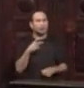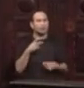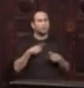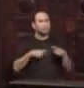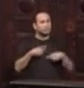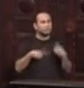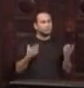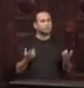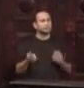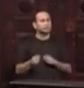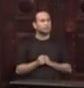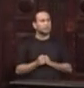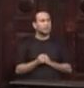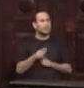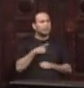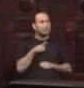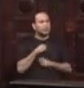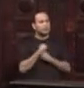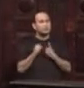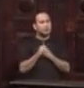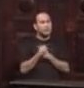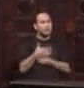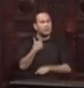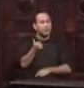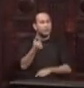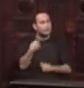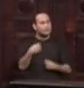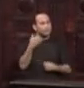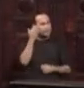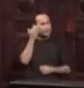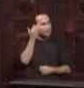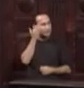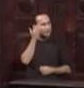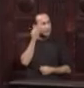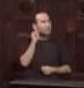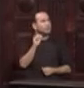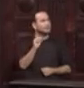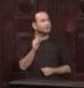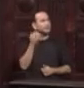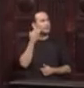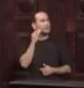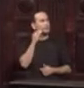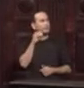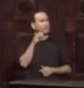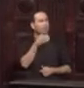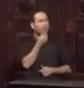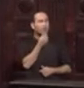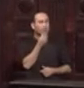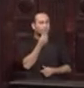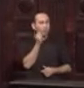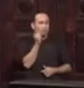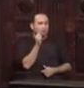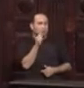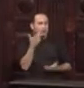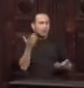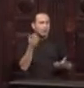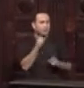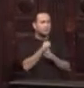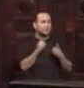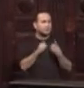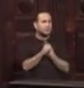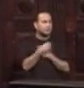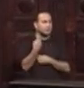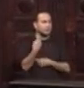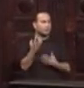gente tenha uma sociedade melhor. Então é preciso entender, afinal de contas, que concepção de homem, de mulher, de sociedade